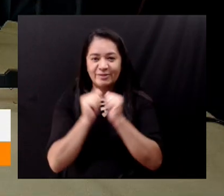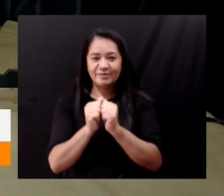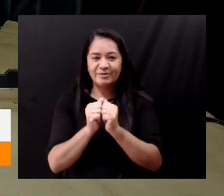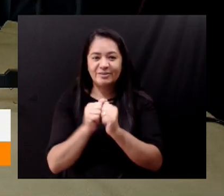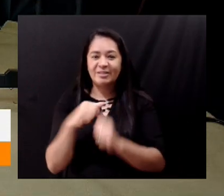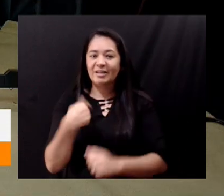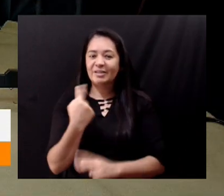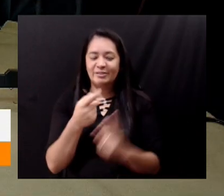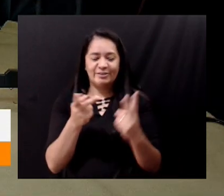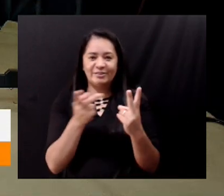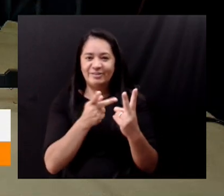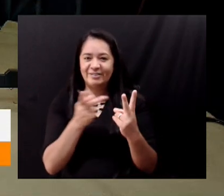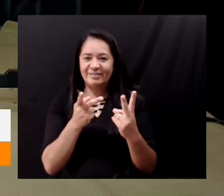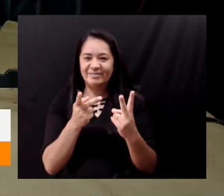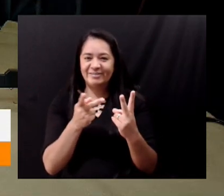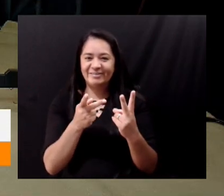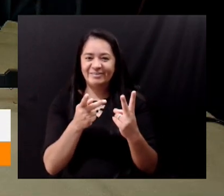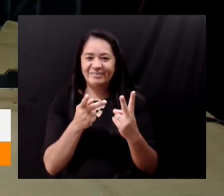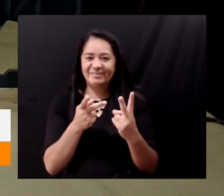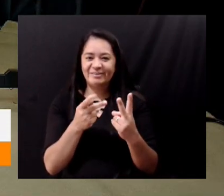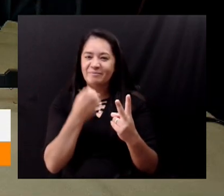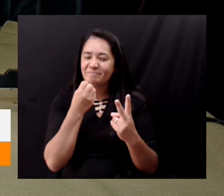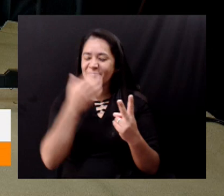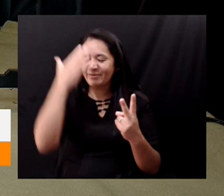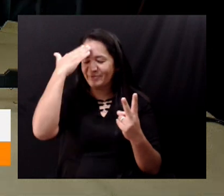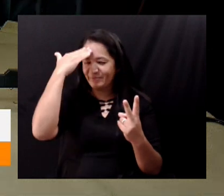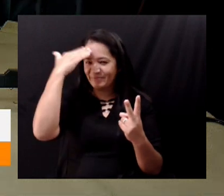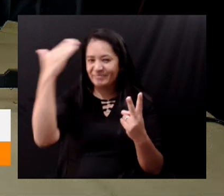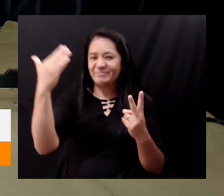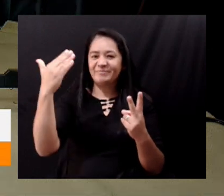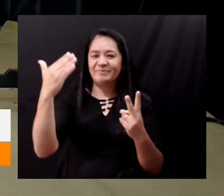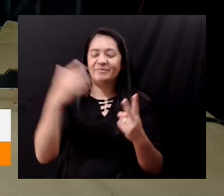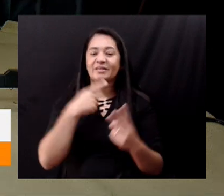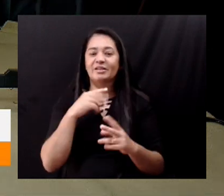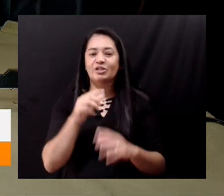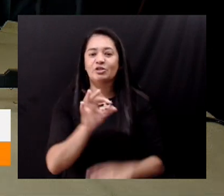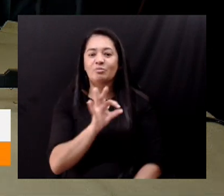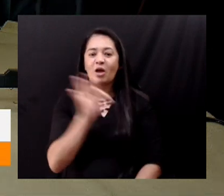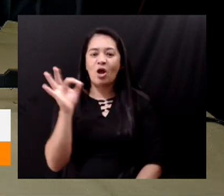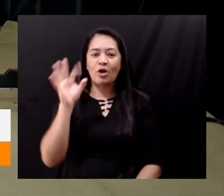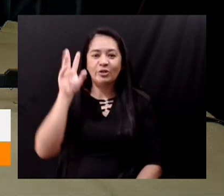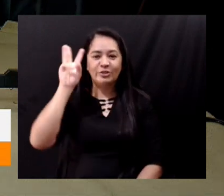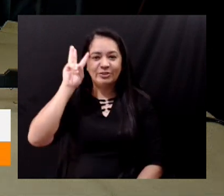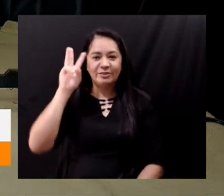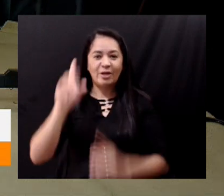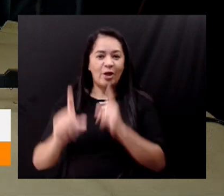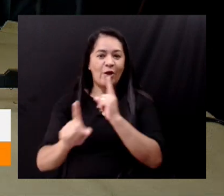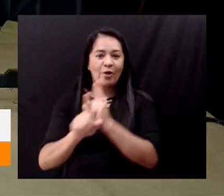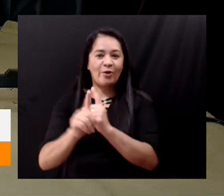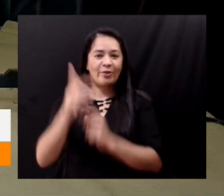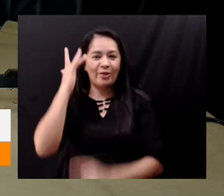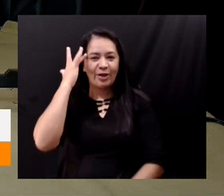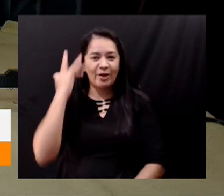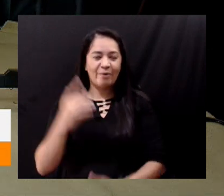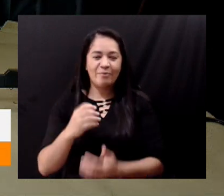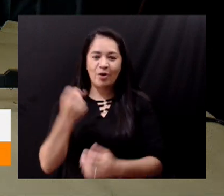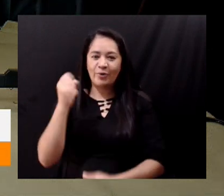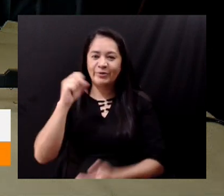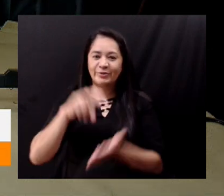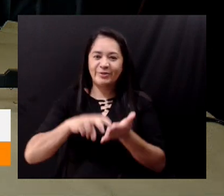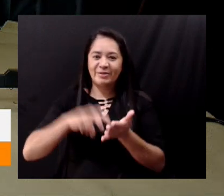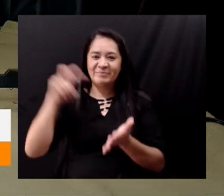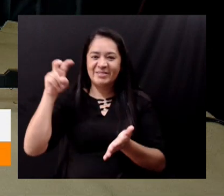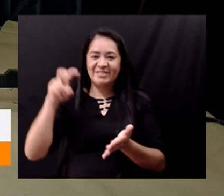o nosso muito obrigada. Desejo a você uma ótima terça-feira e temos encontro marcado amanhã, a partir das 8 da manhã,